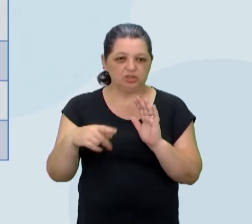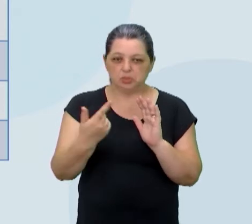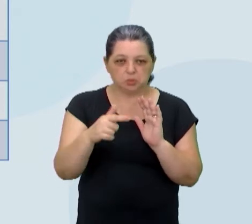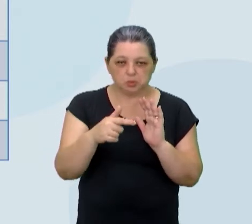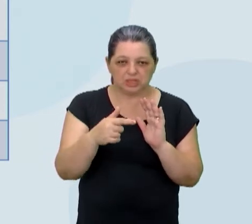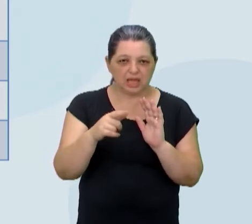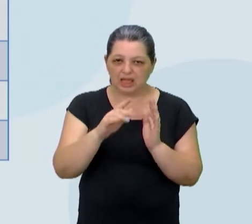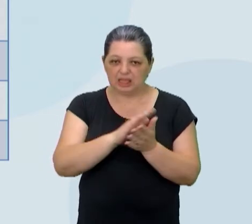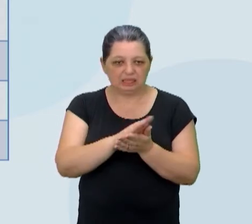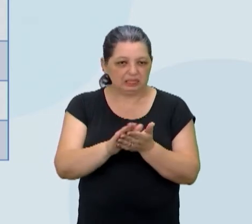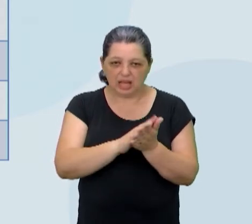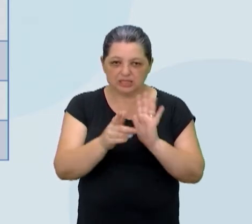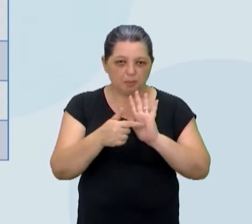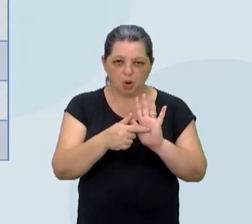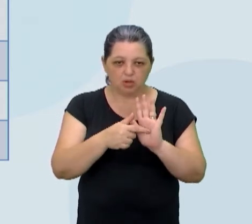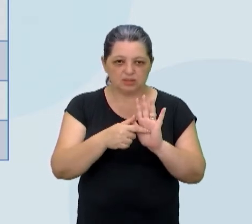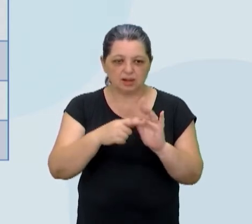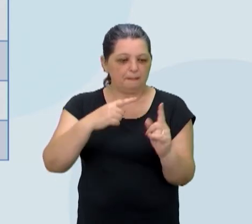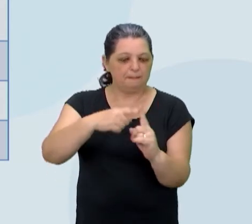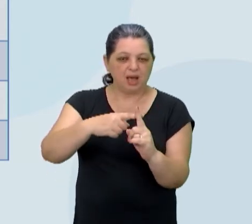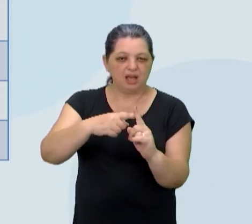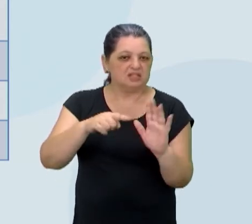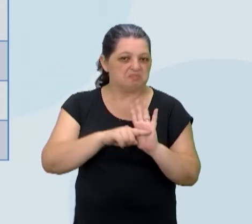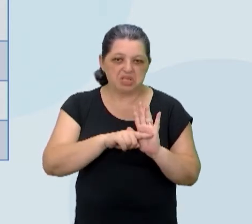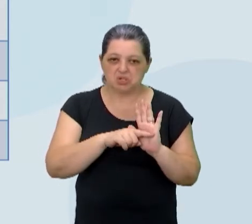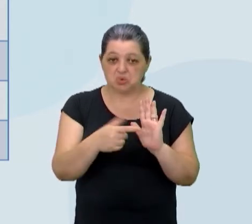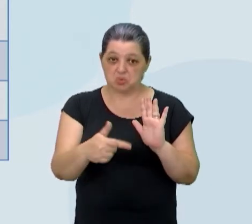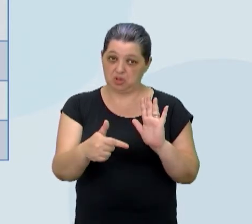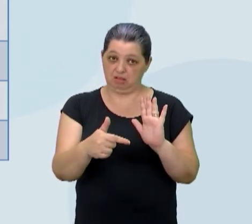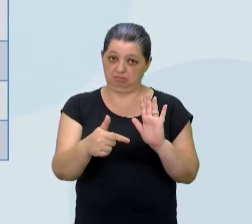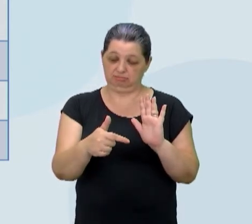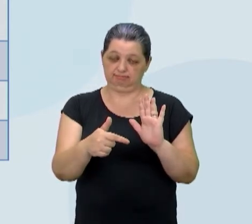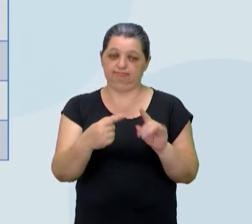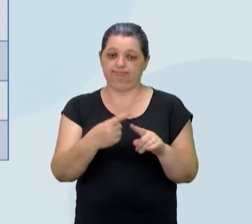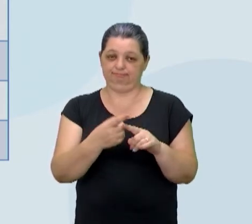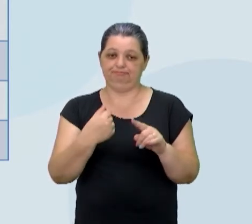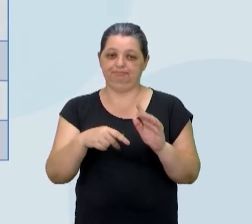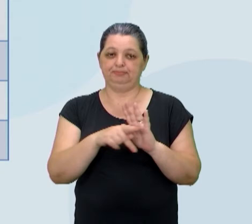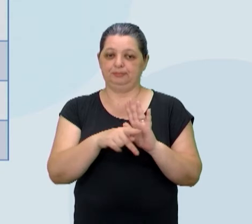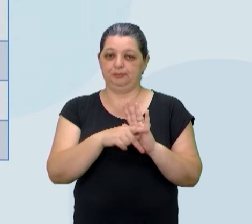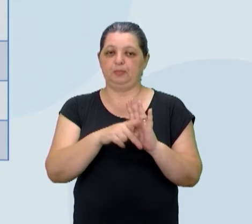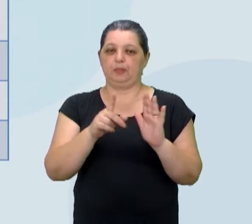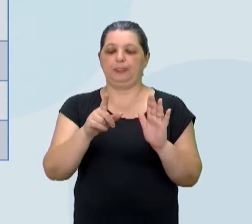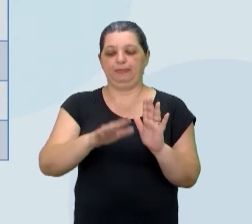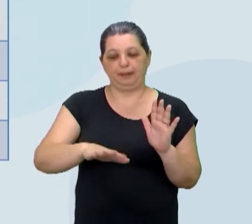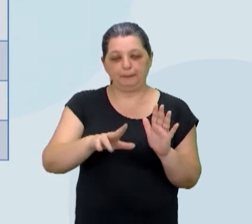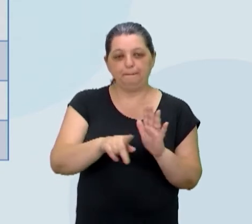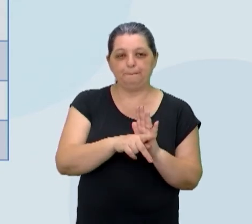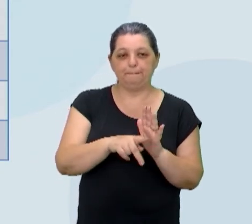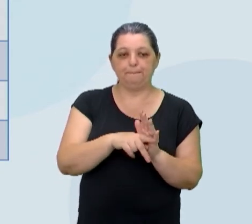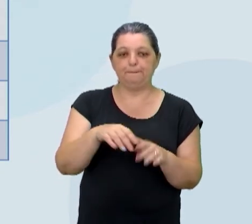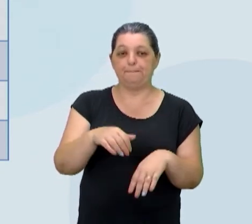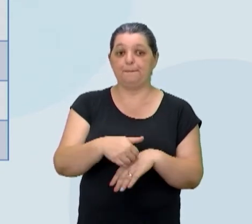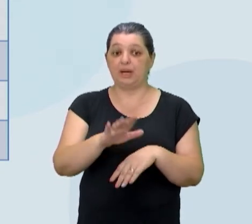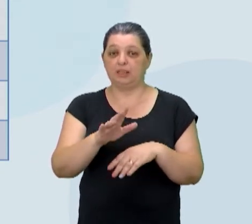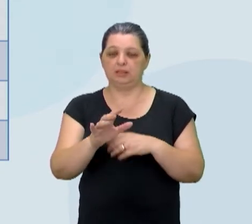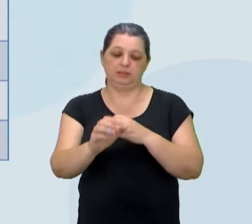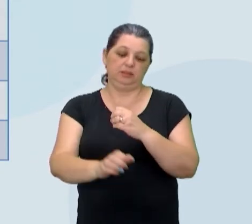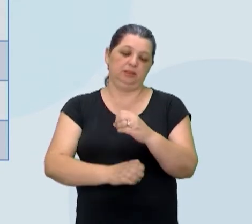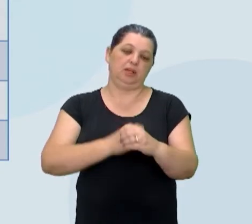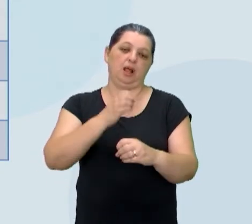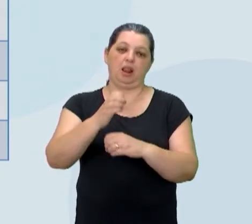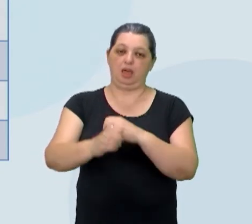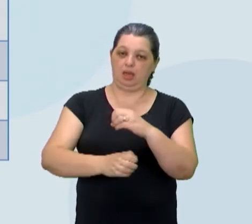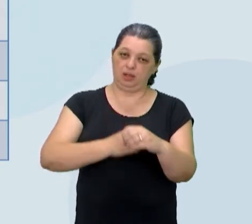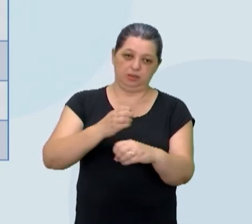nem de menos. Então, quando eu olhar, estiver formando um polo, ou seja, uma região está mais concentrada de elétrons, mas